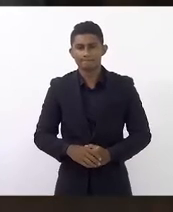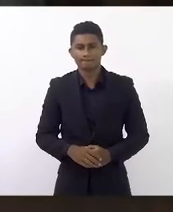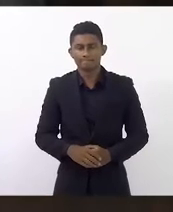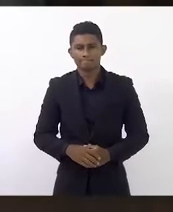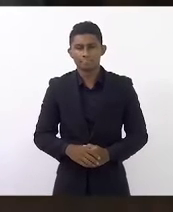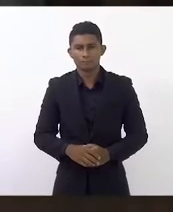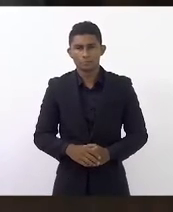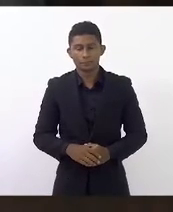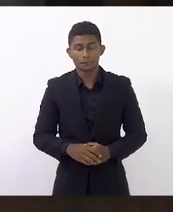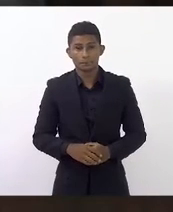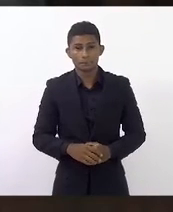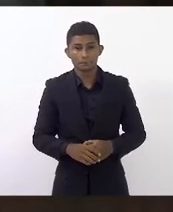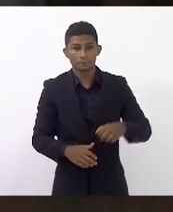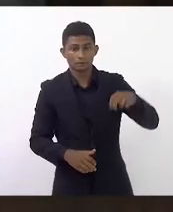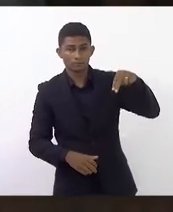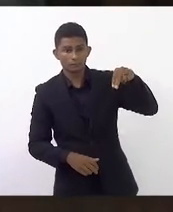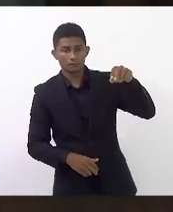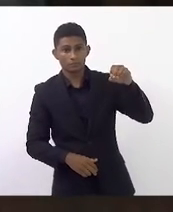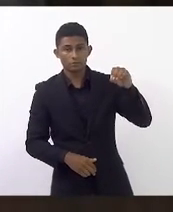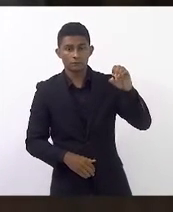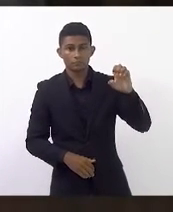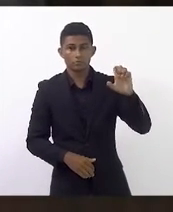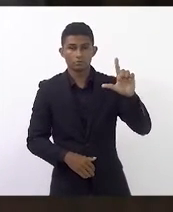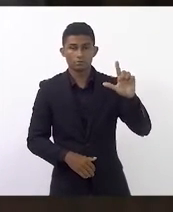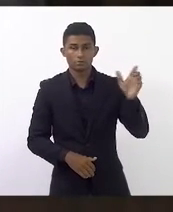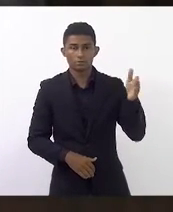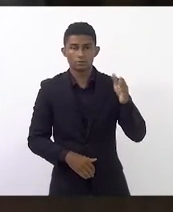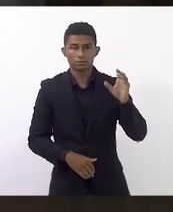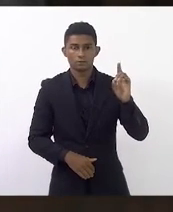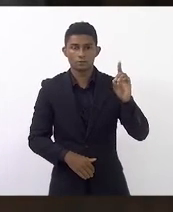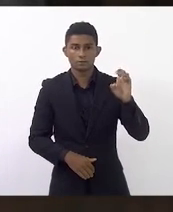Deputado Noel de Carvalho.